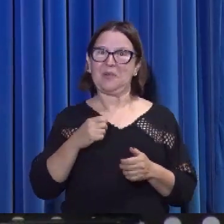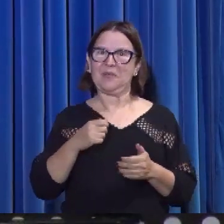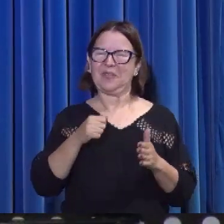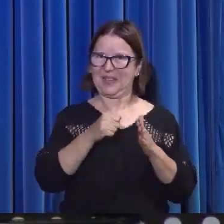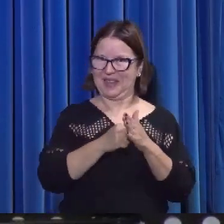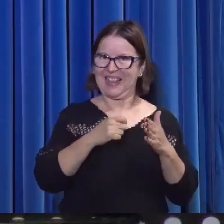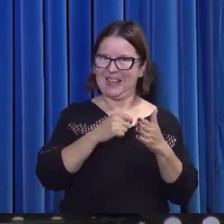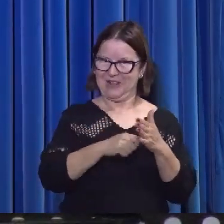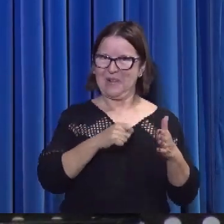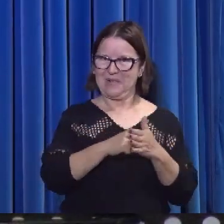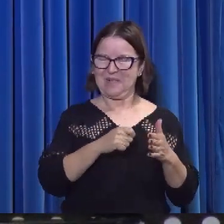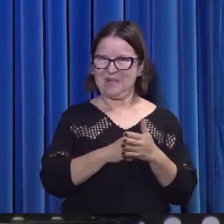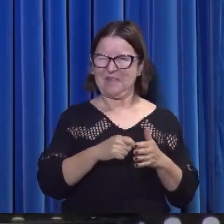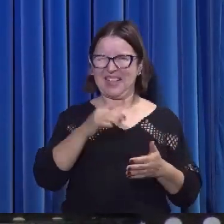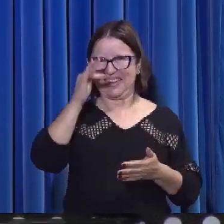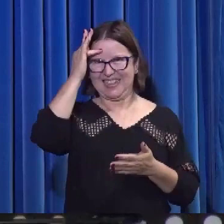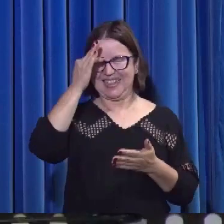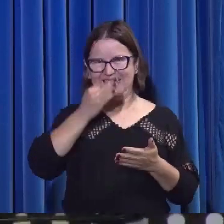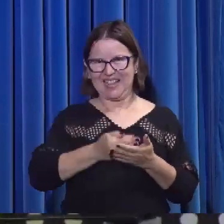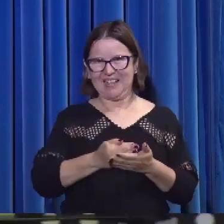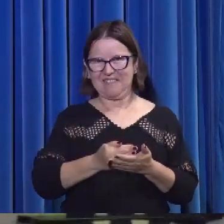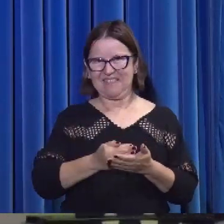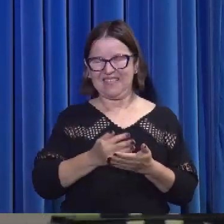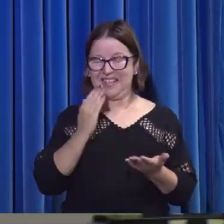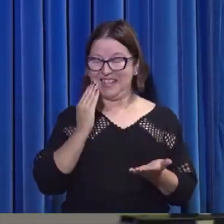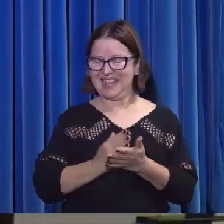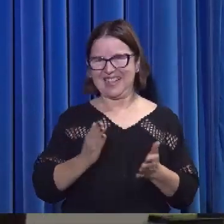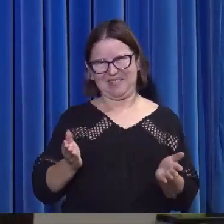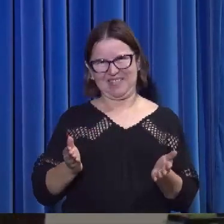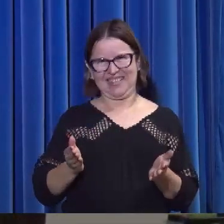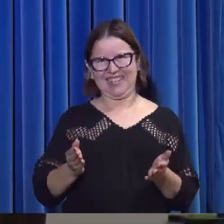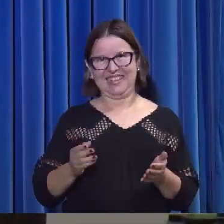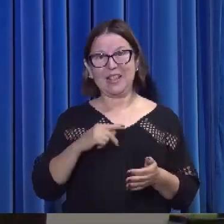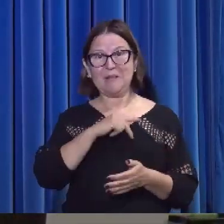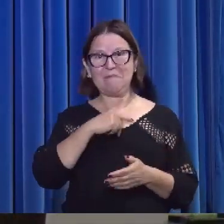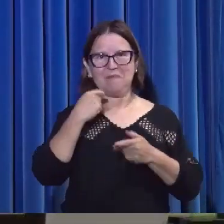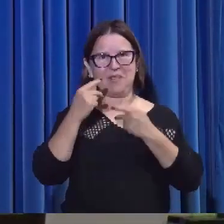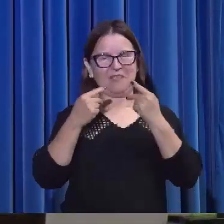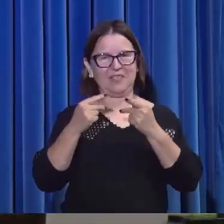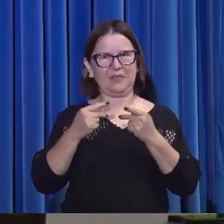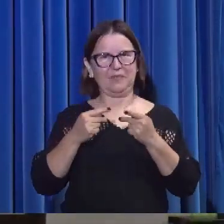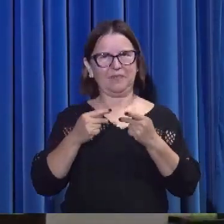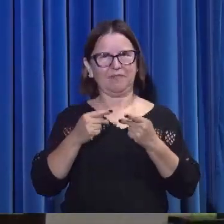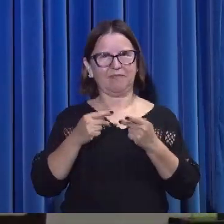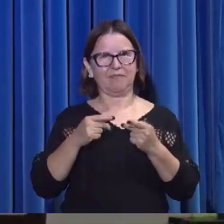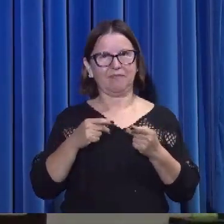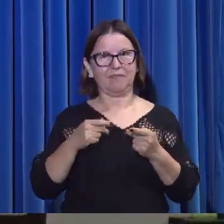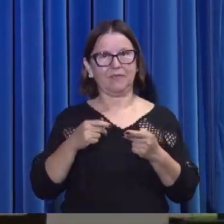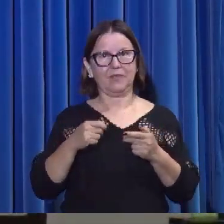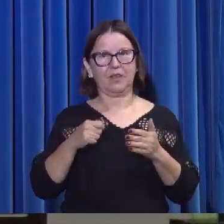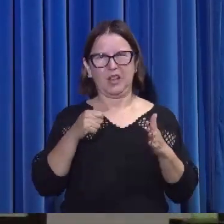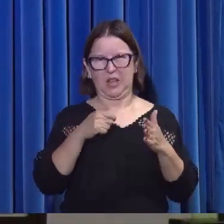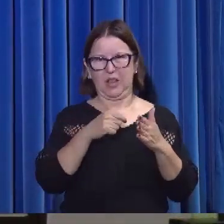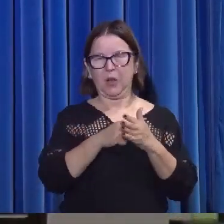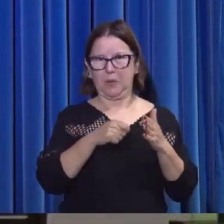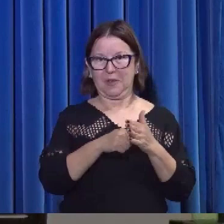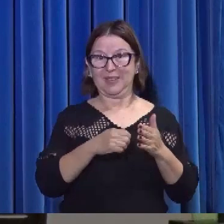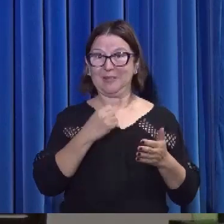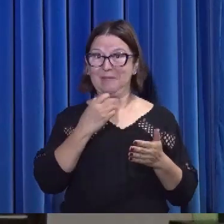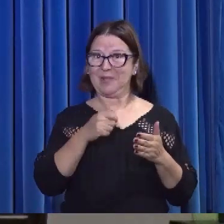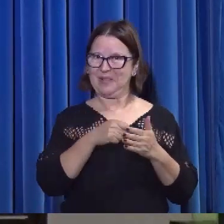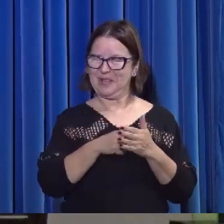Combati o bom combate, encerrei a carreira e guardei a